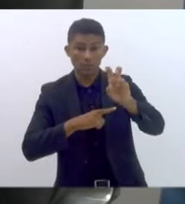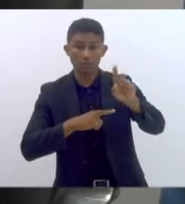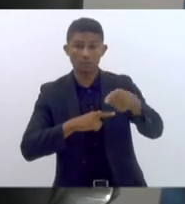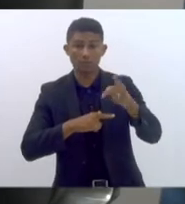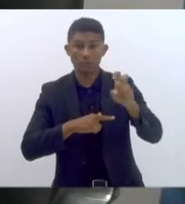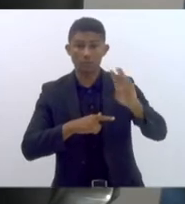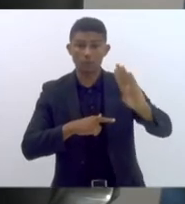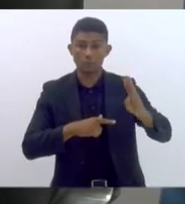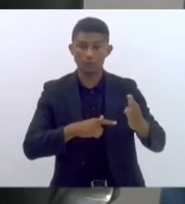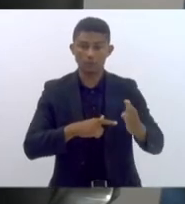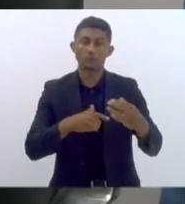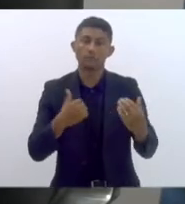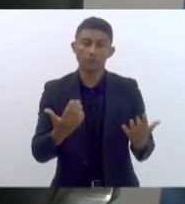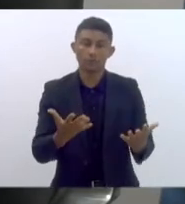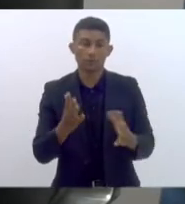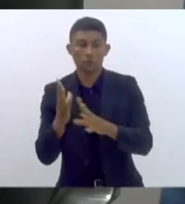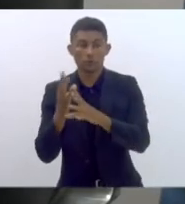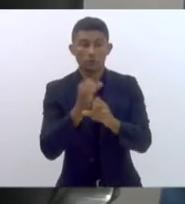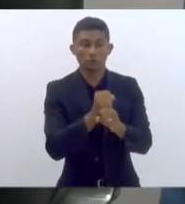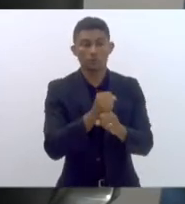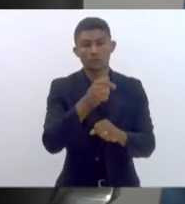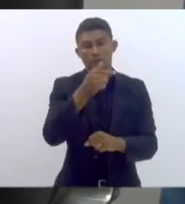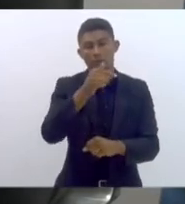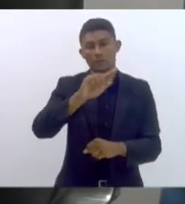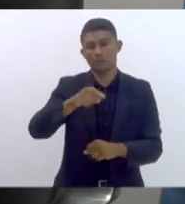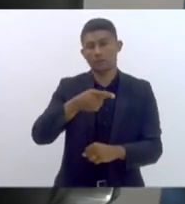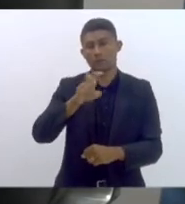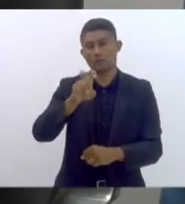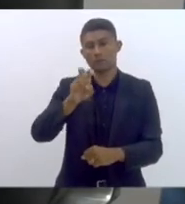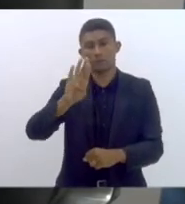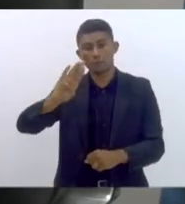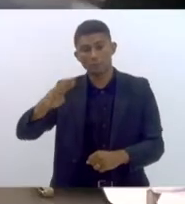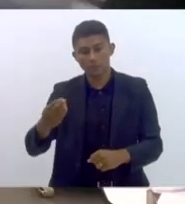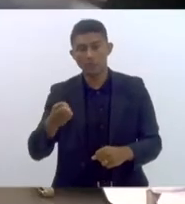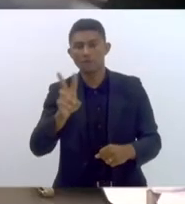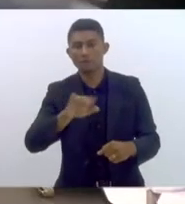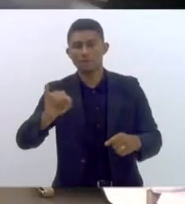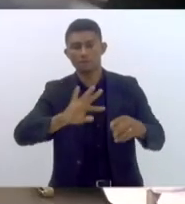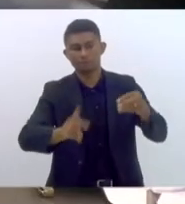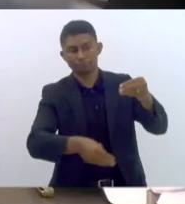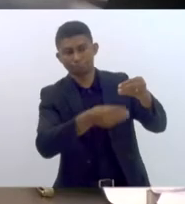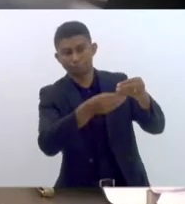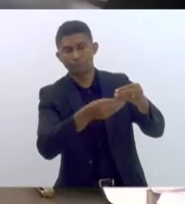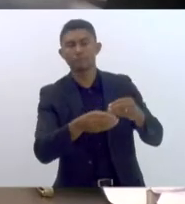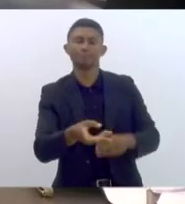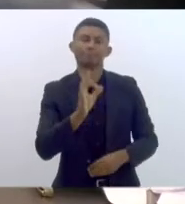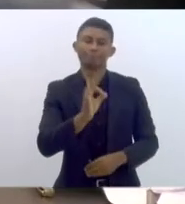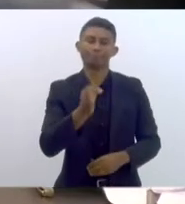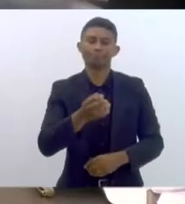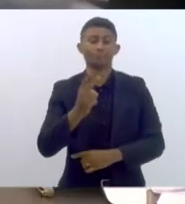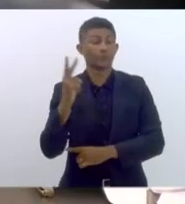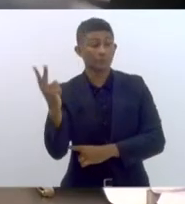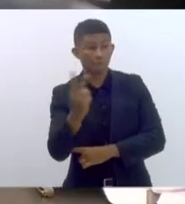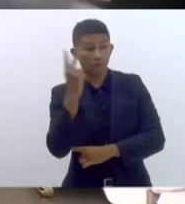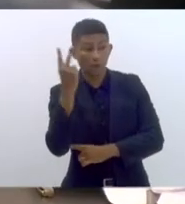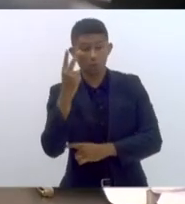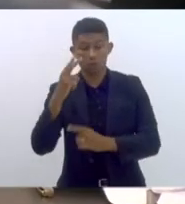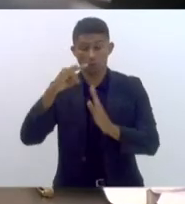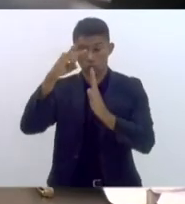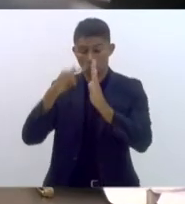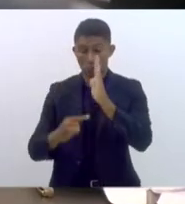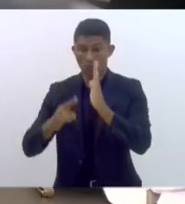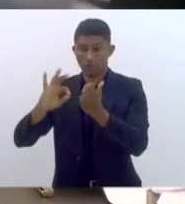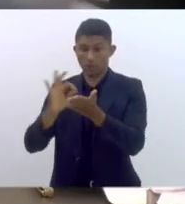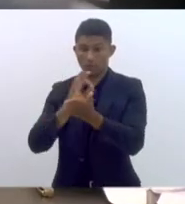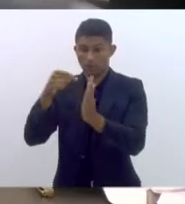bi com mais 2, 7,5 bi que vai ser objeto de aditivo. É que esses valores vão sair deste contrato e eles